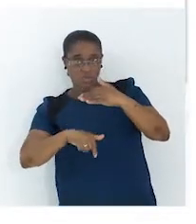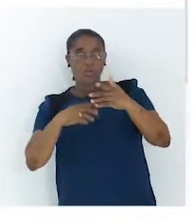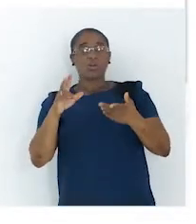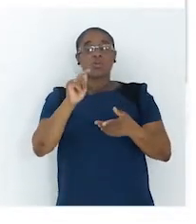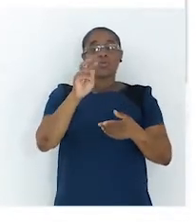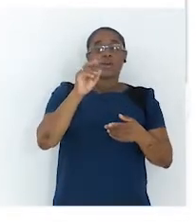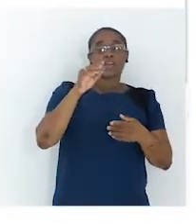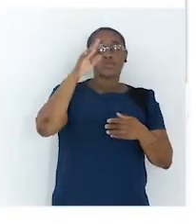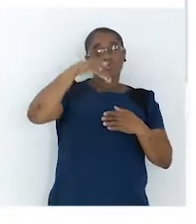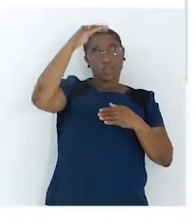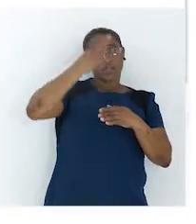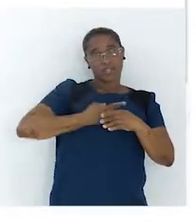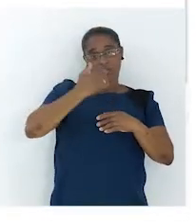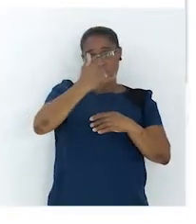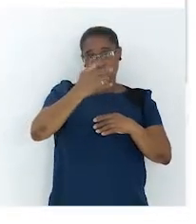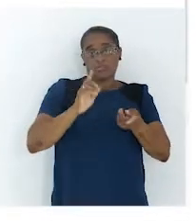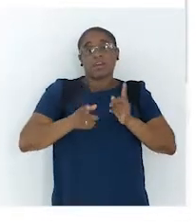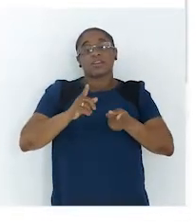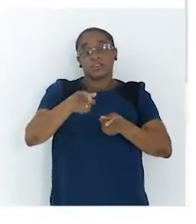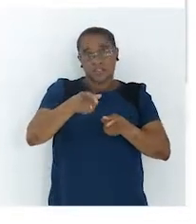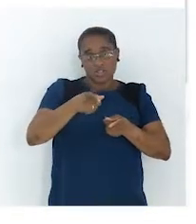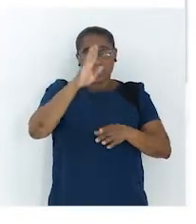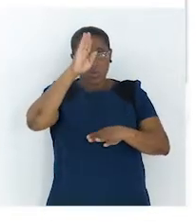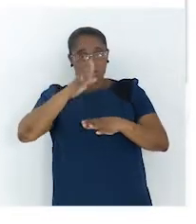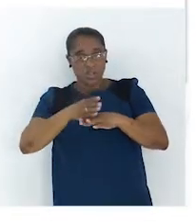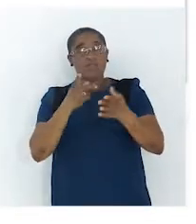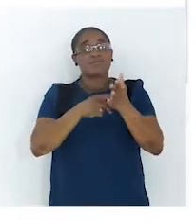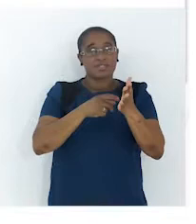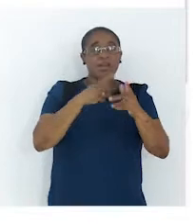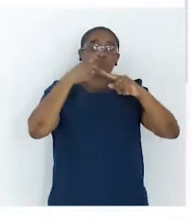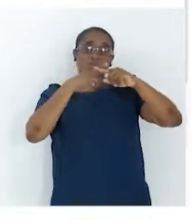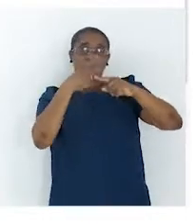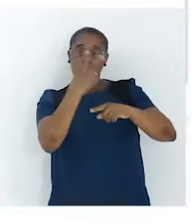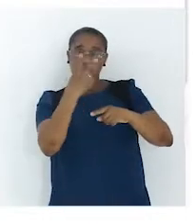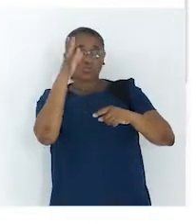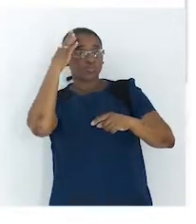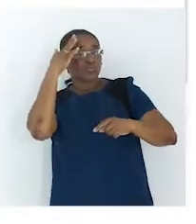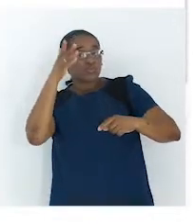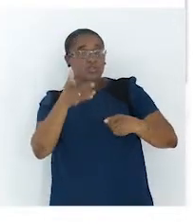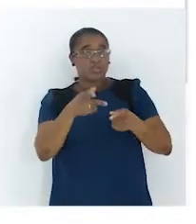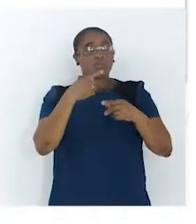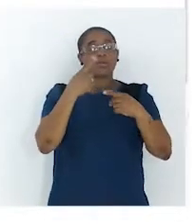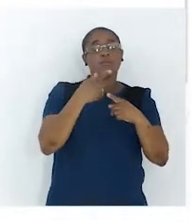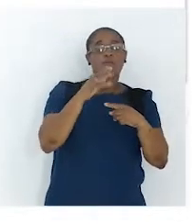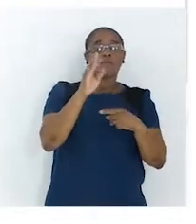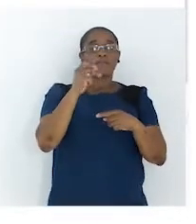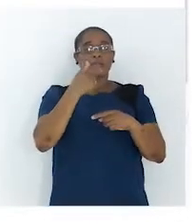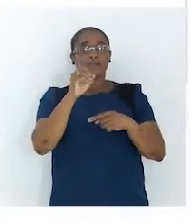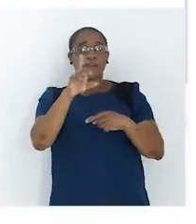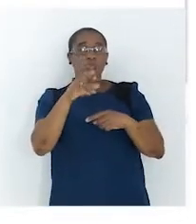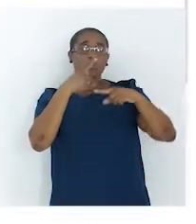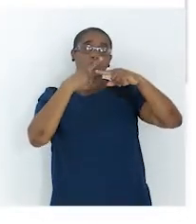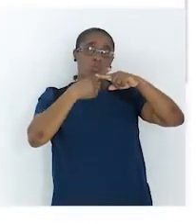que isso aconteça é necessário multiplicar ambos os termos da fração pelo fator multiplicativo